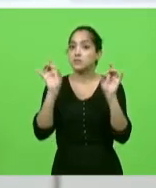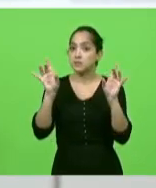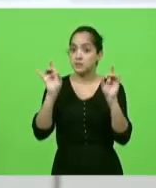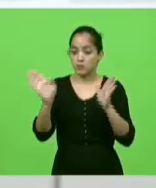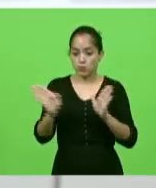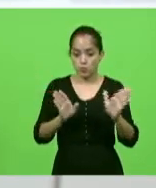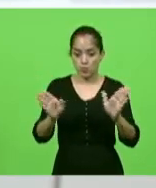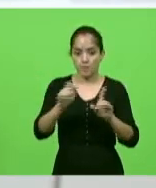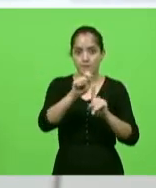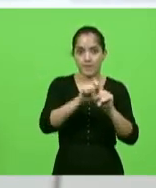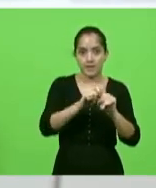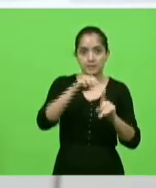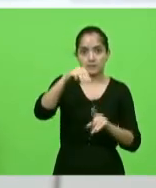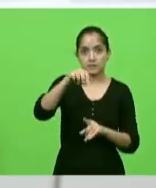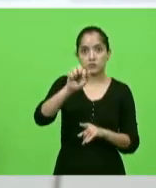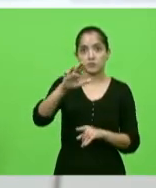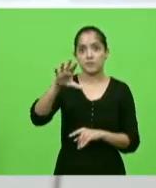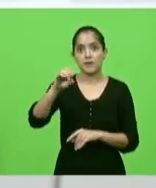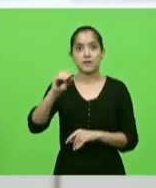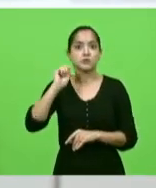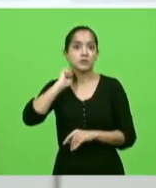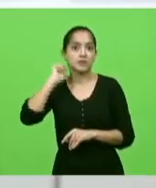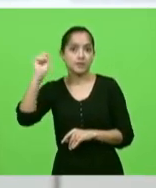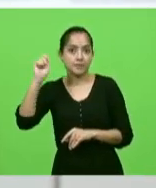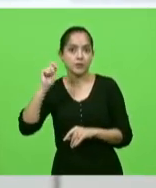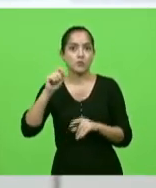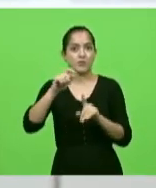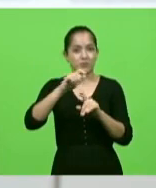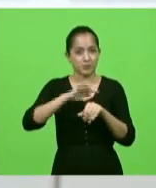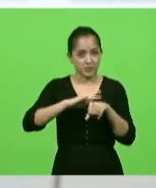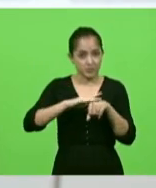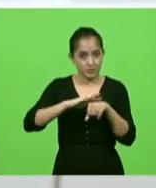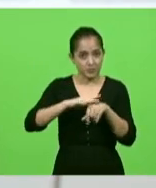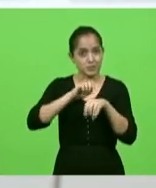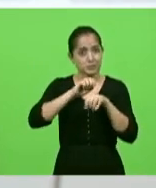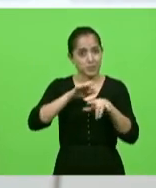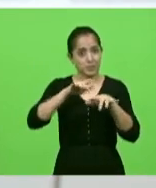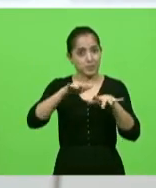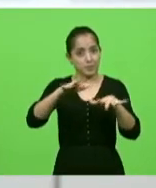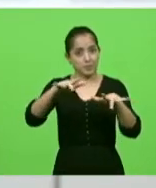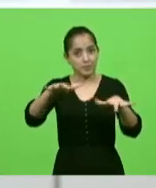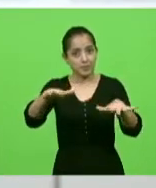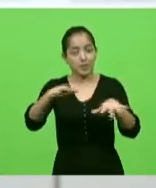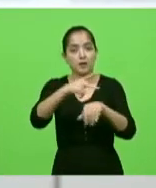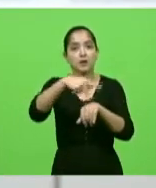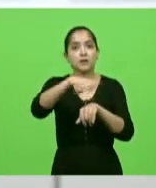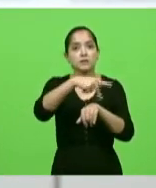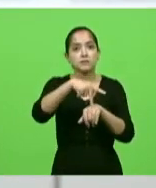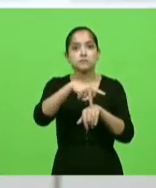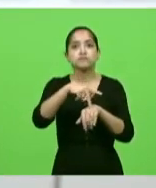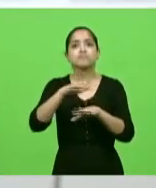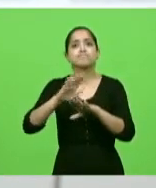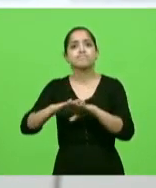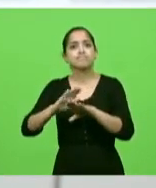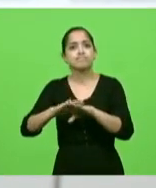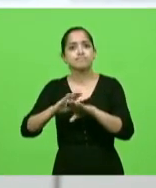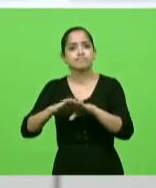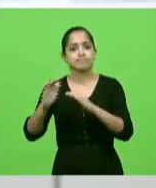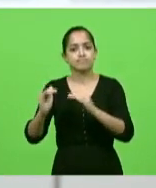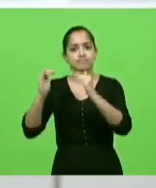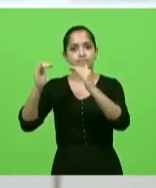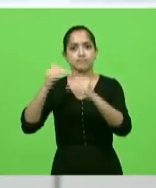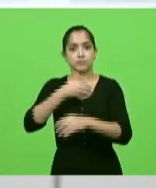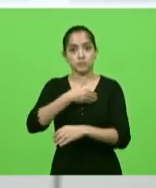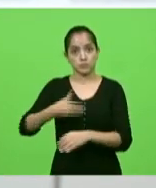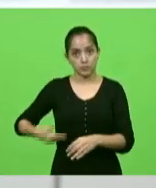nos meses de Março e Abril quando a doença começou eu vou pagar no país O protagonismo dos chefes de